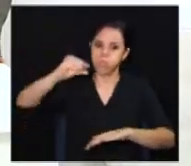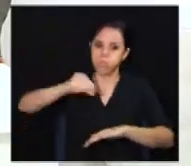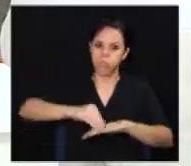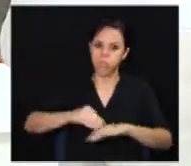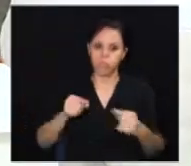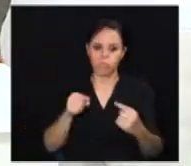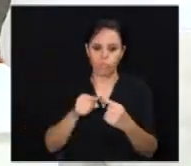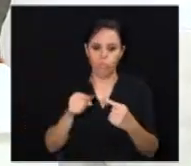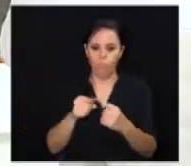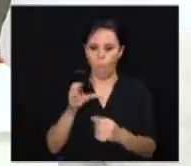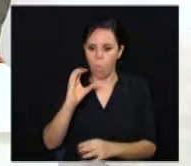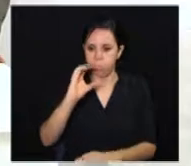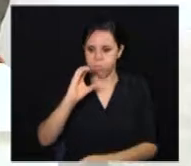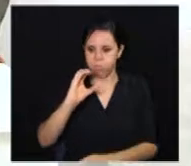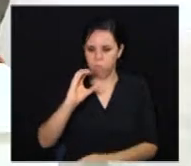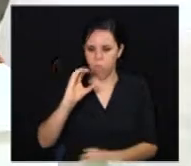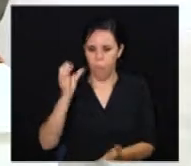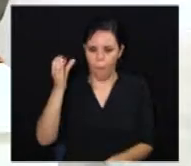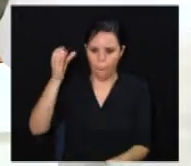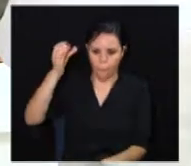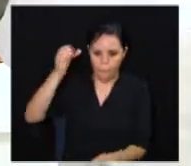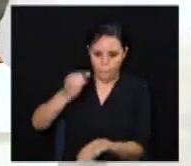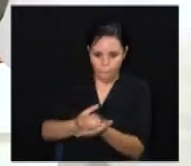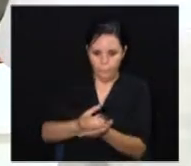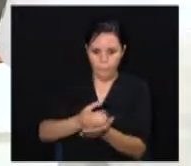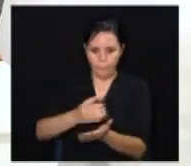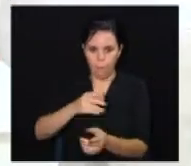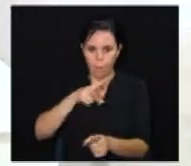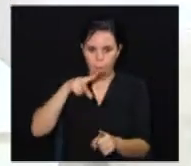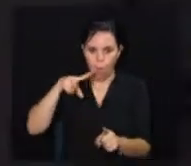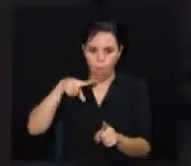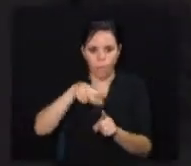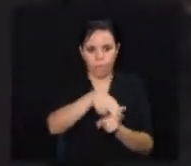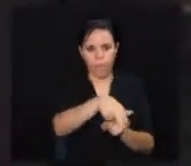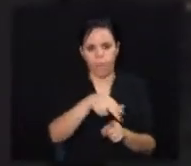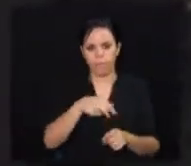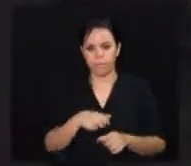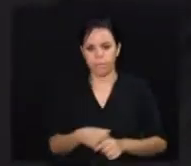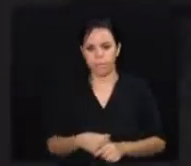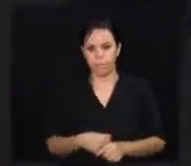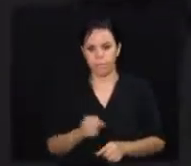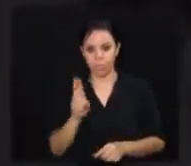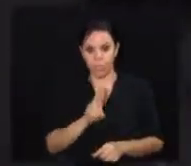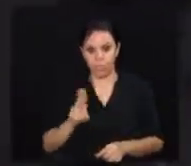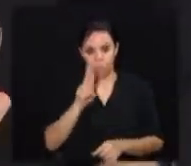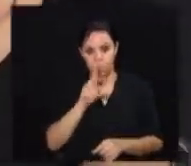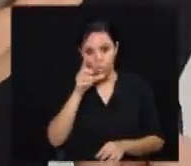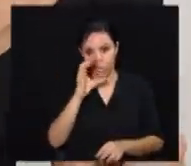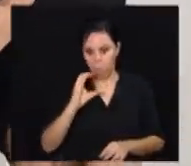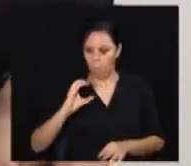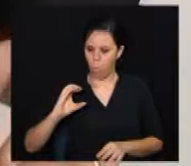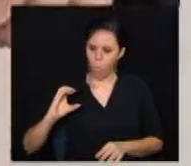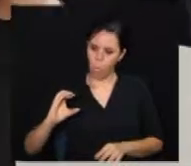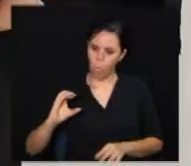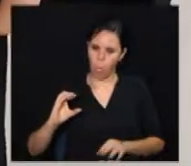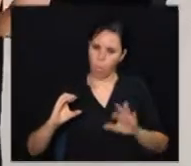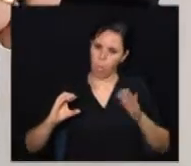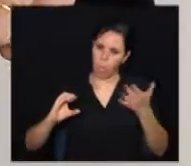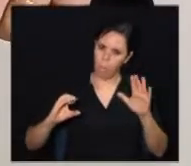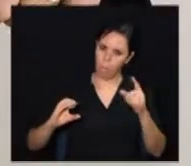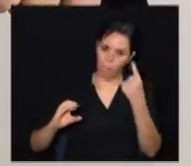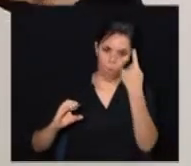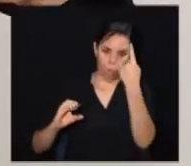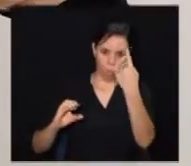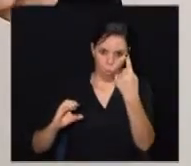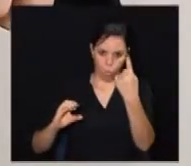o aro que a gente vai cortar. Entendi. Né? Então a gente, utilizando esse aro aqui, eu teria que deixar mais ou menos um dedo